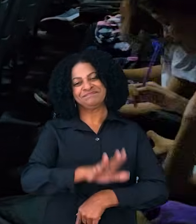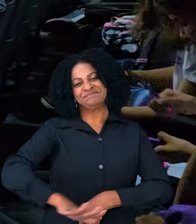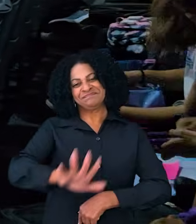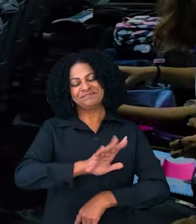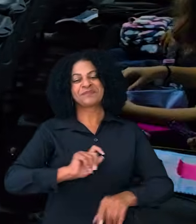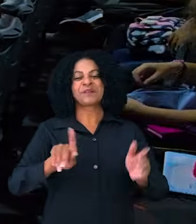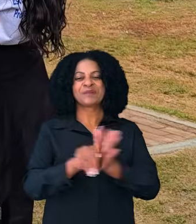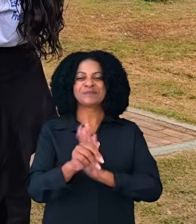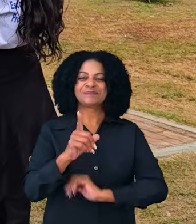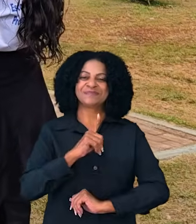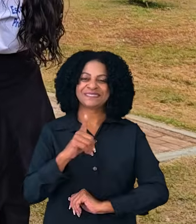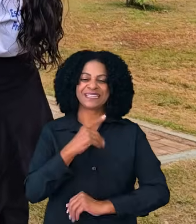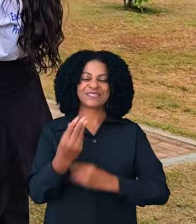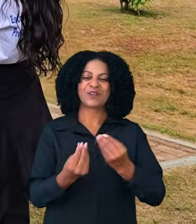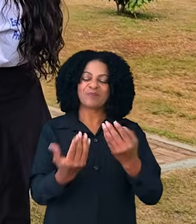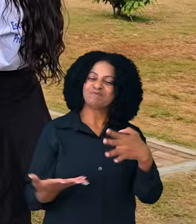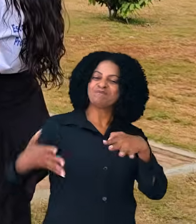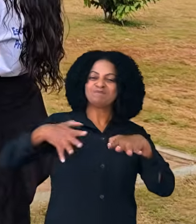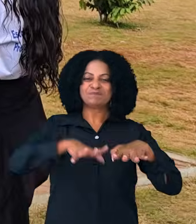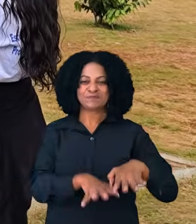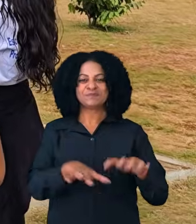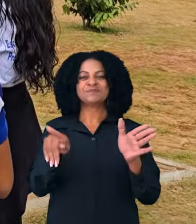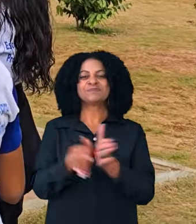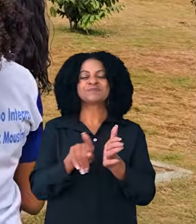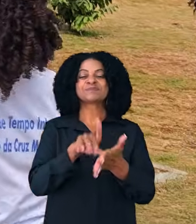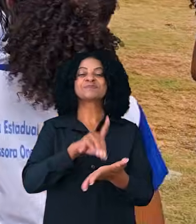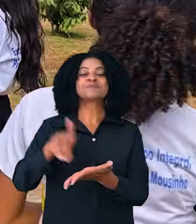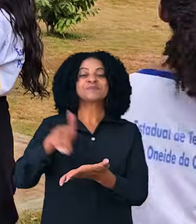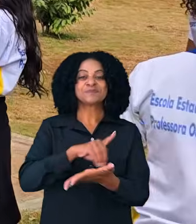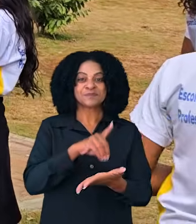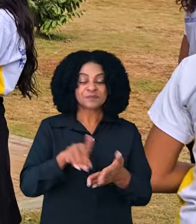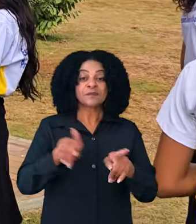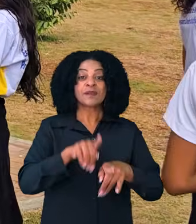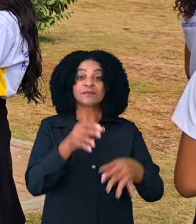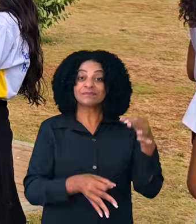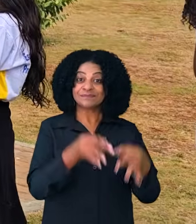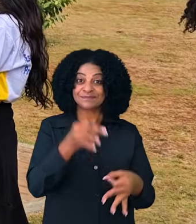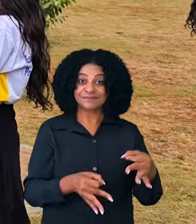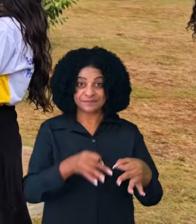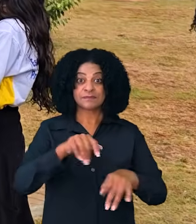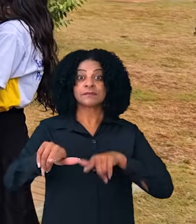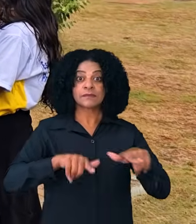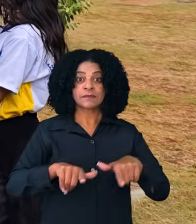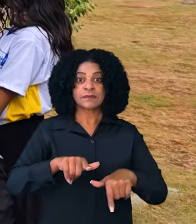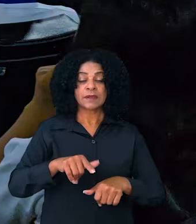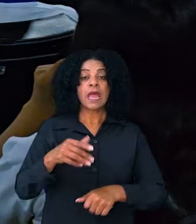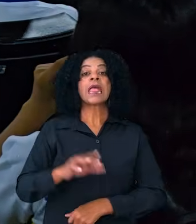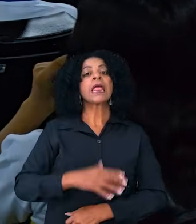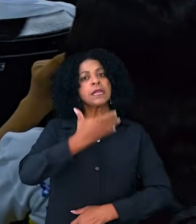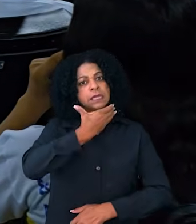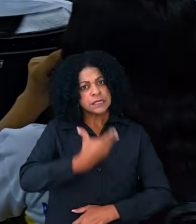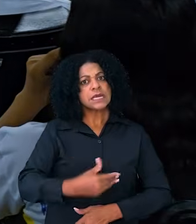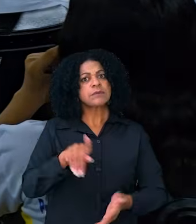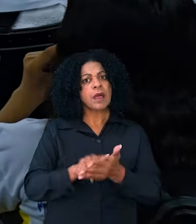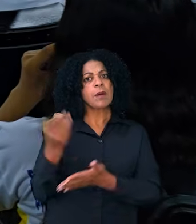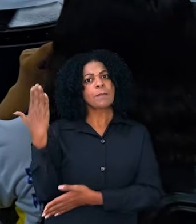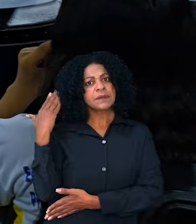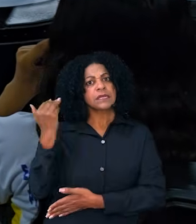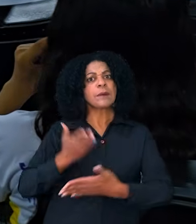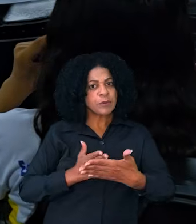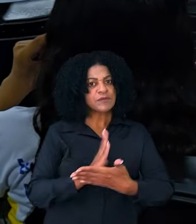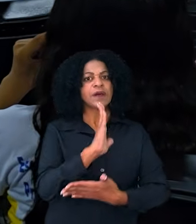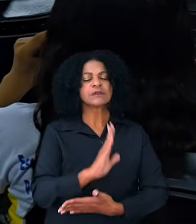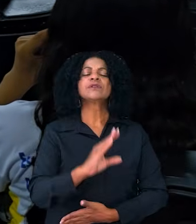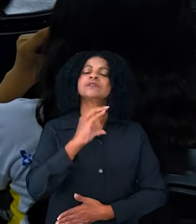de Itinerância e Inclusão Digital da Justiça Trabalhista, que foi aprovada em dezembro pelo